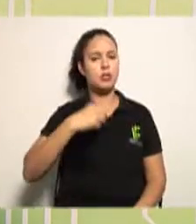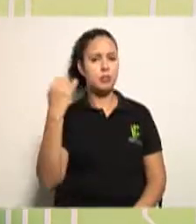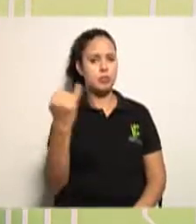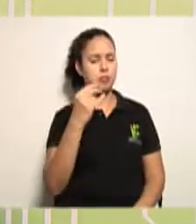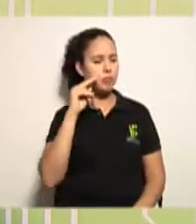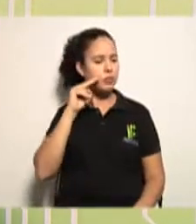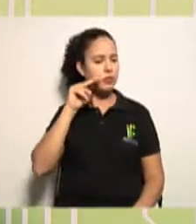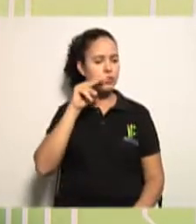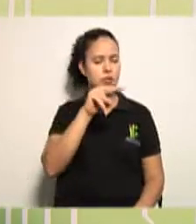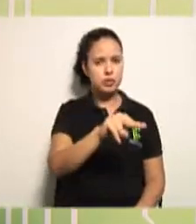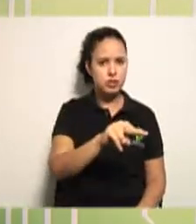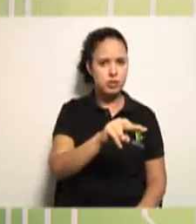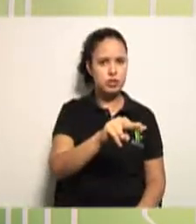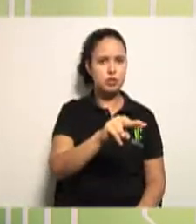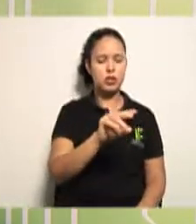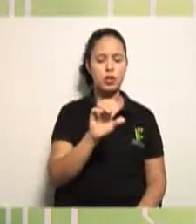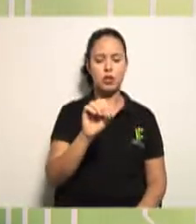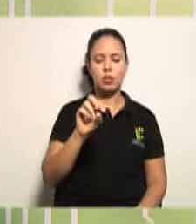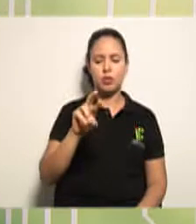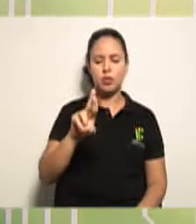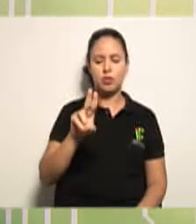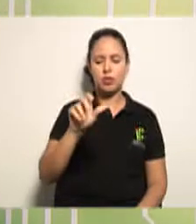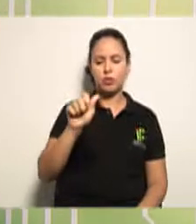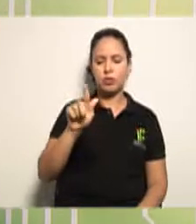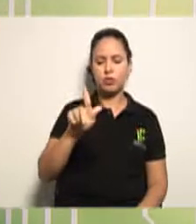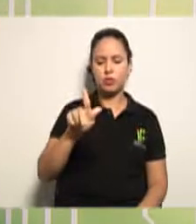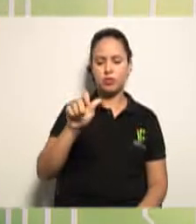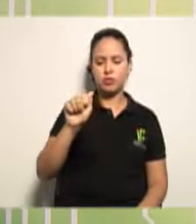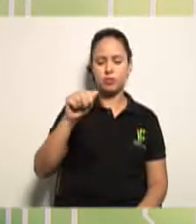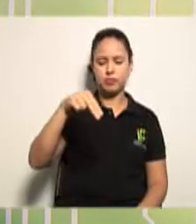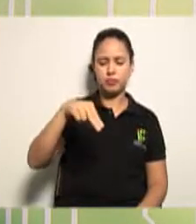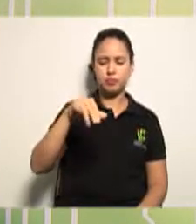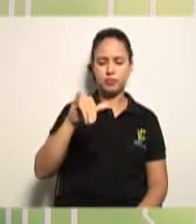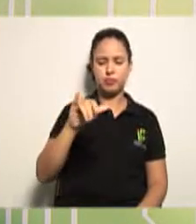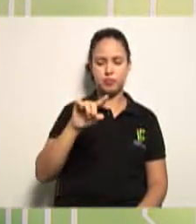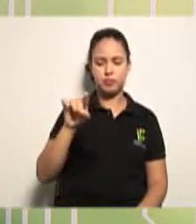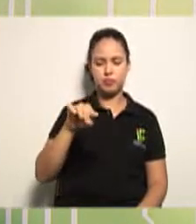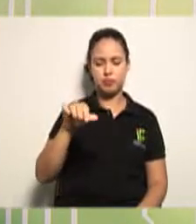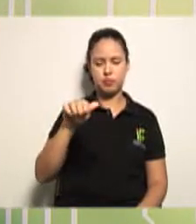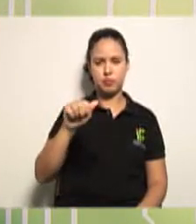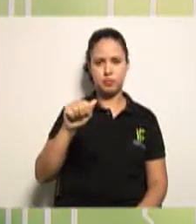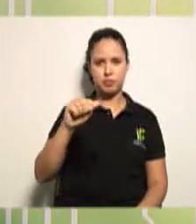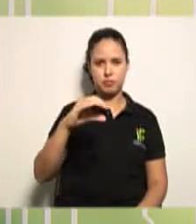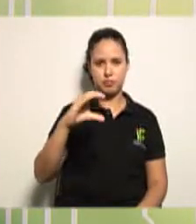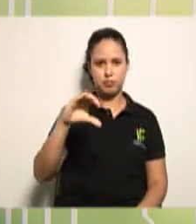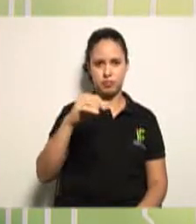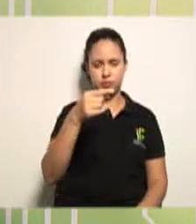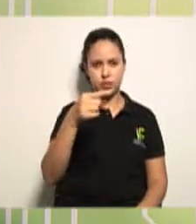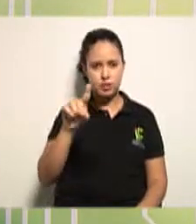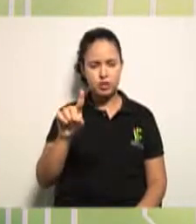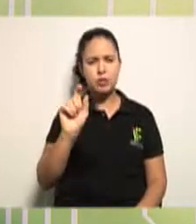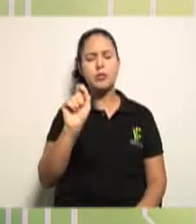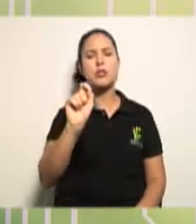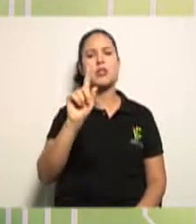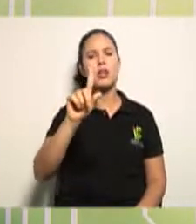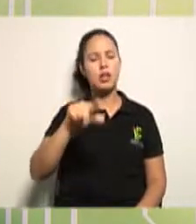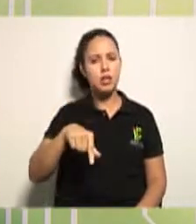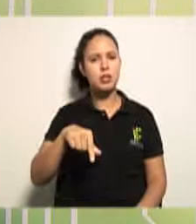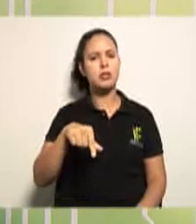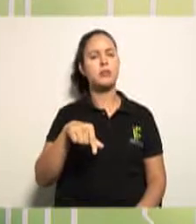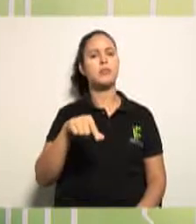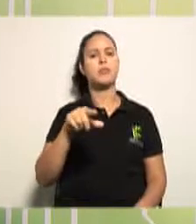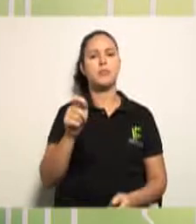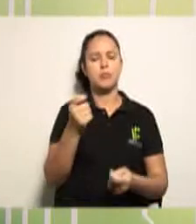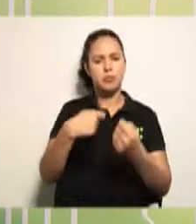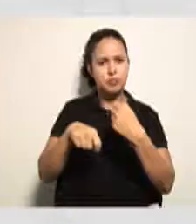aqui a definição de o que é uma organização. Uma organização é um sistema administrado, projetado e operado